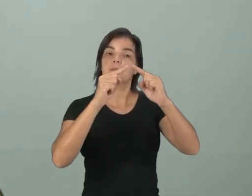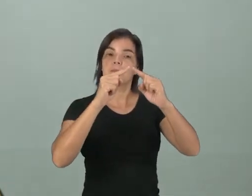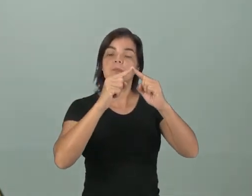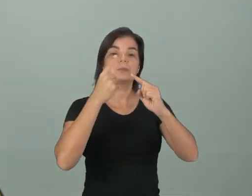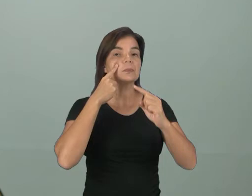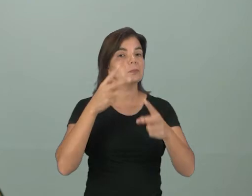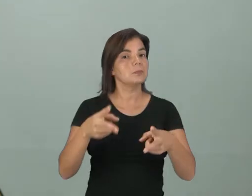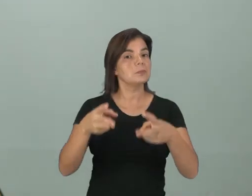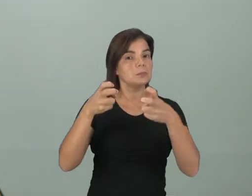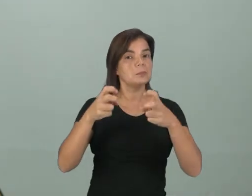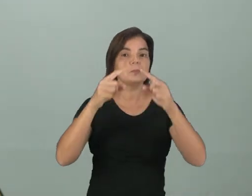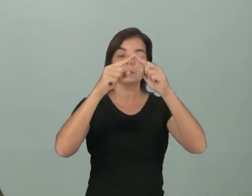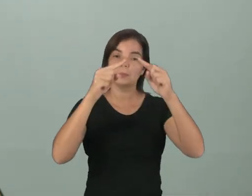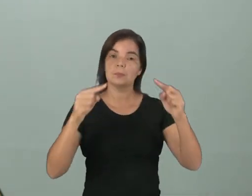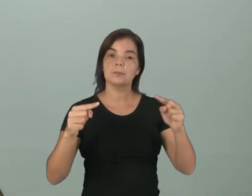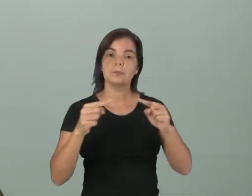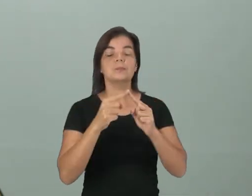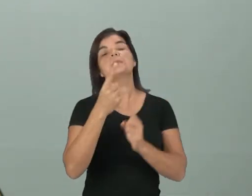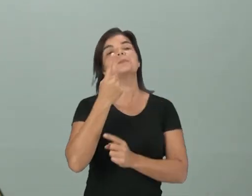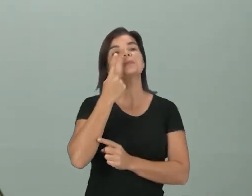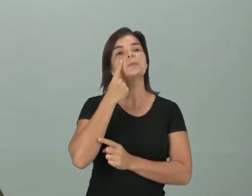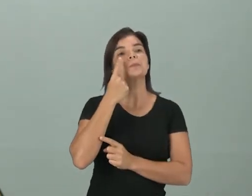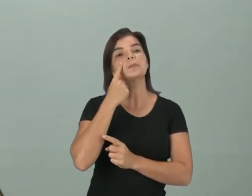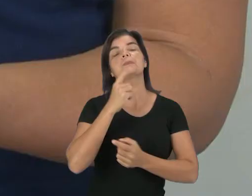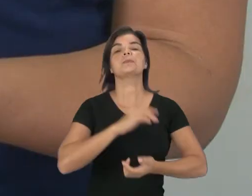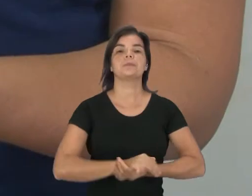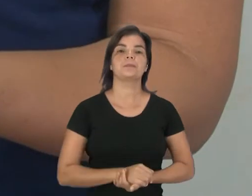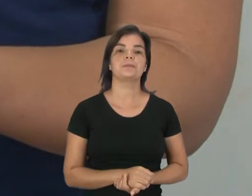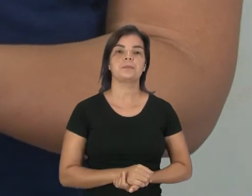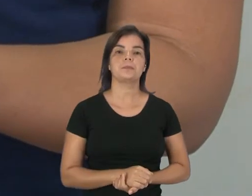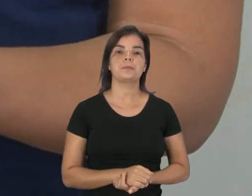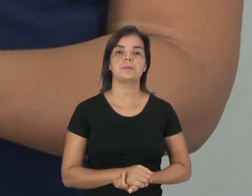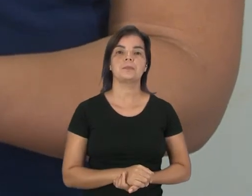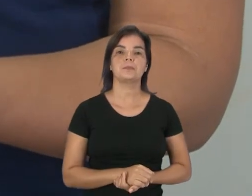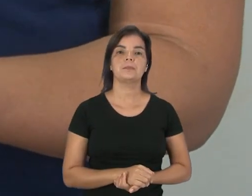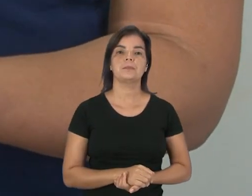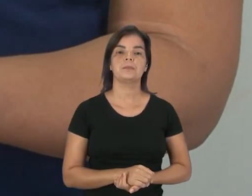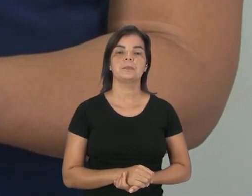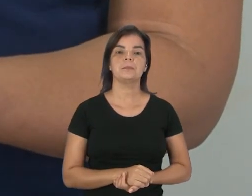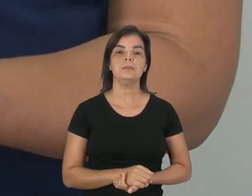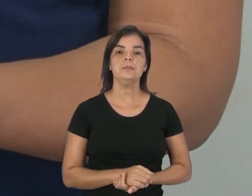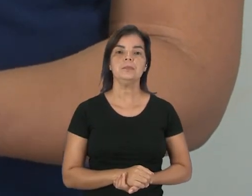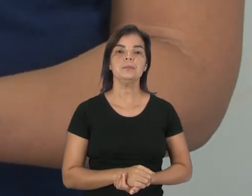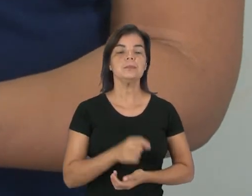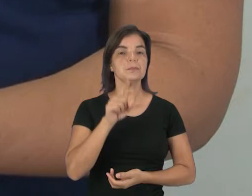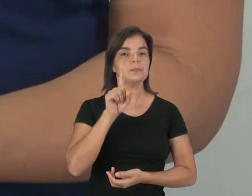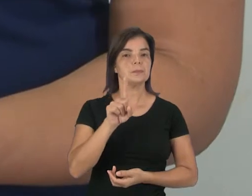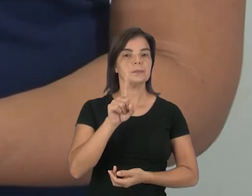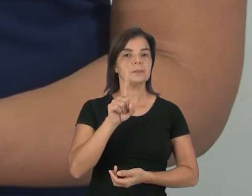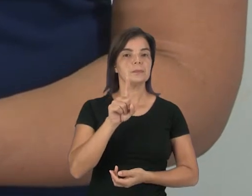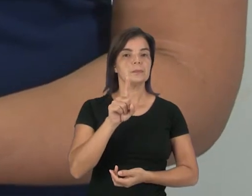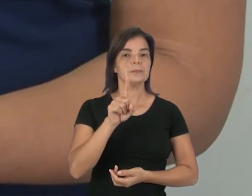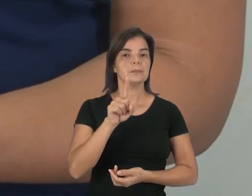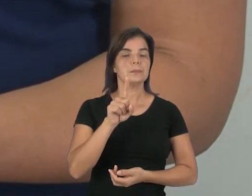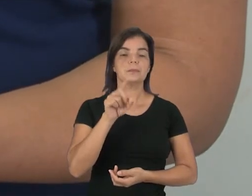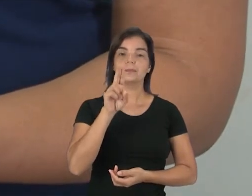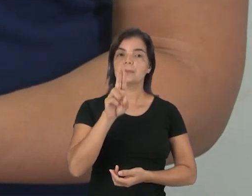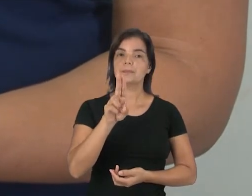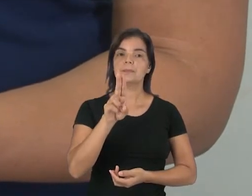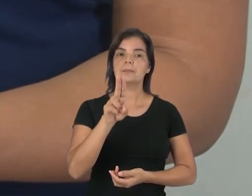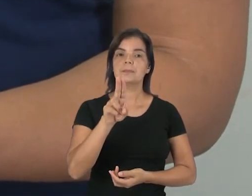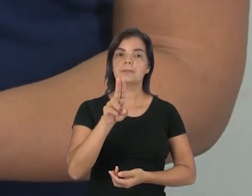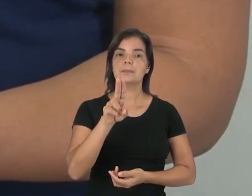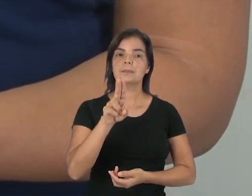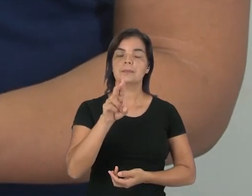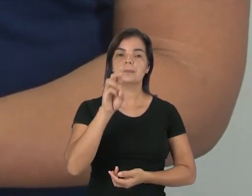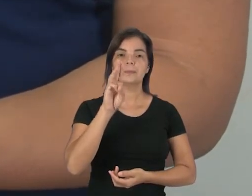pontinhas que nós percebemos nas pirâmides. Vamos lá? Olha só. Temos 1,